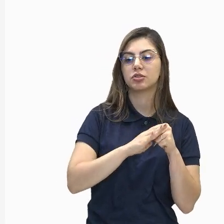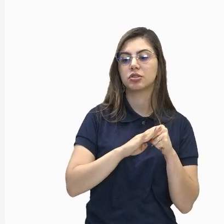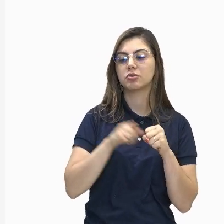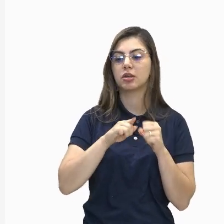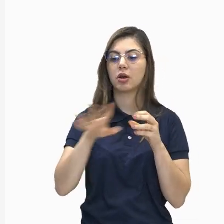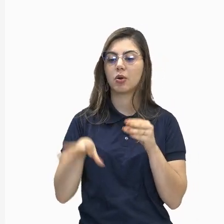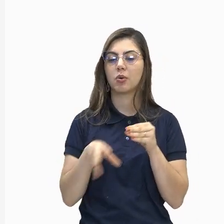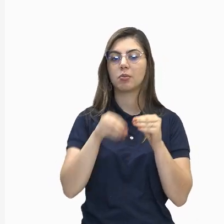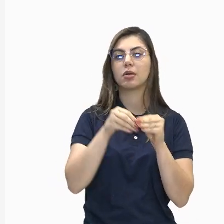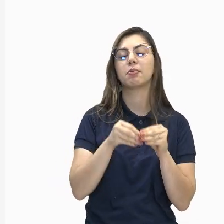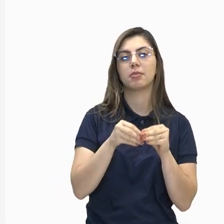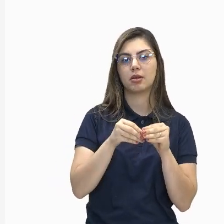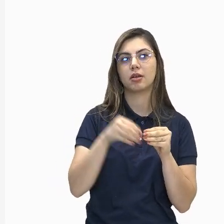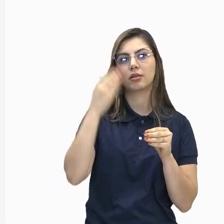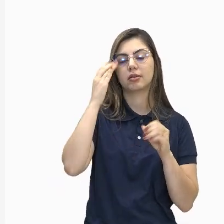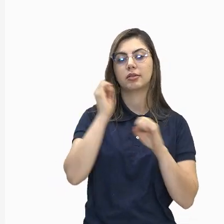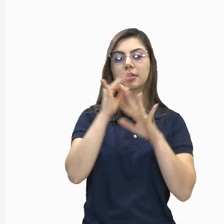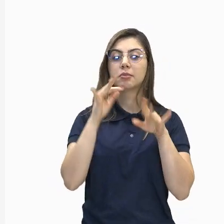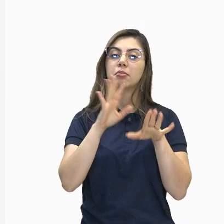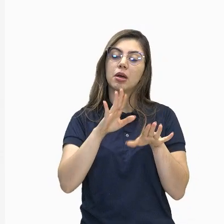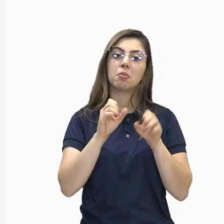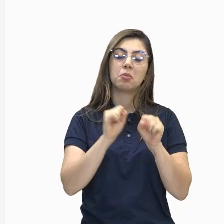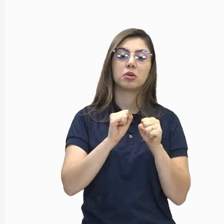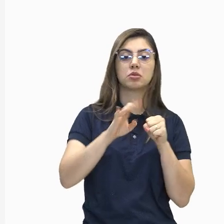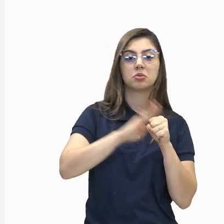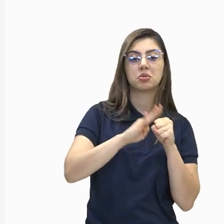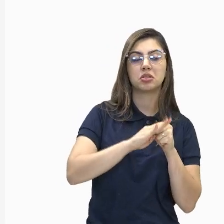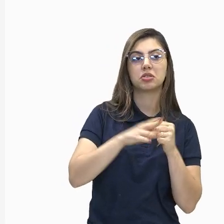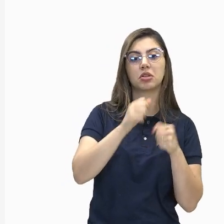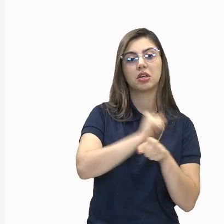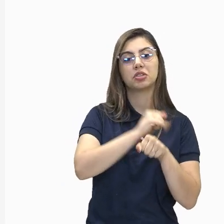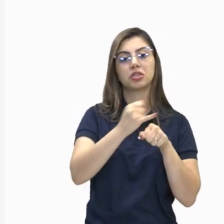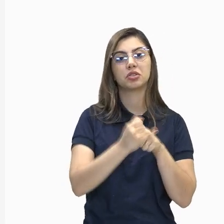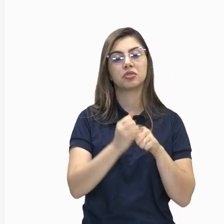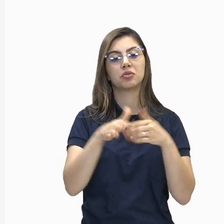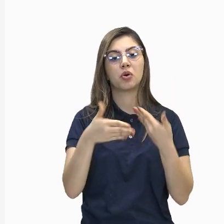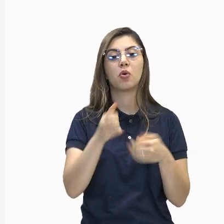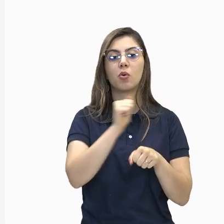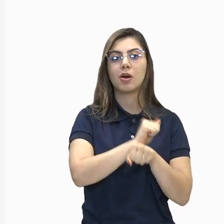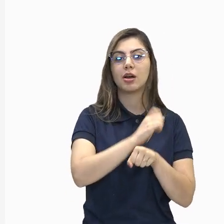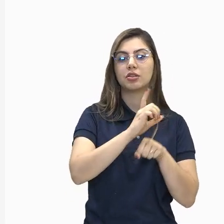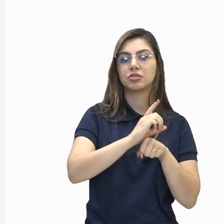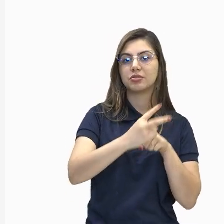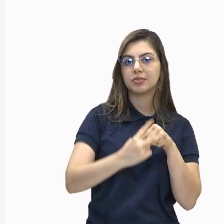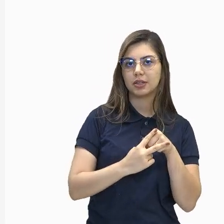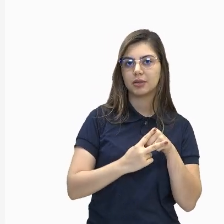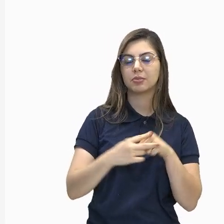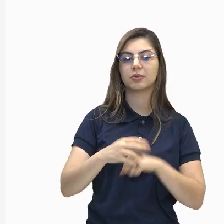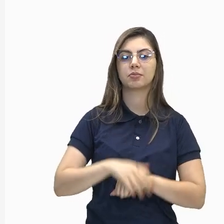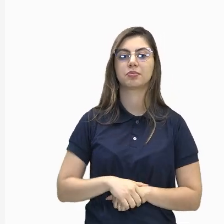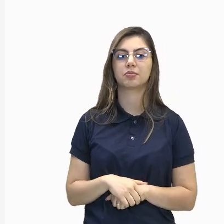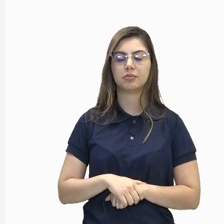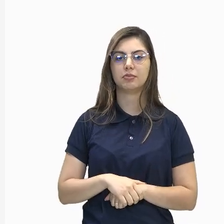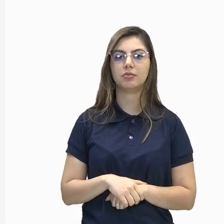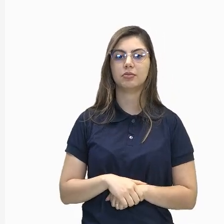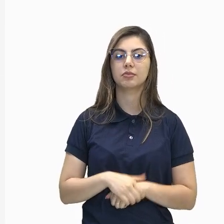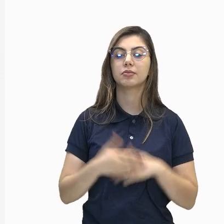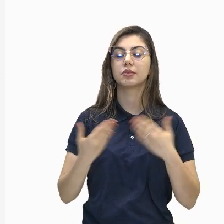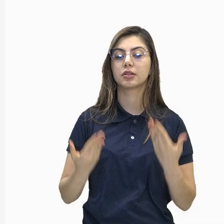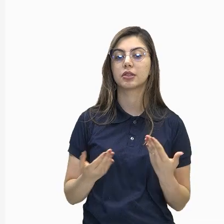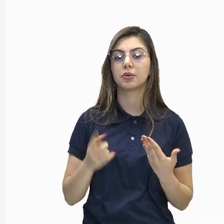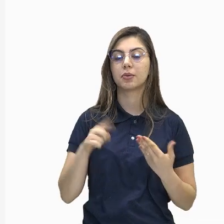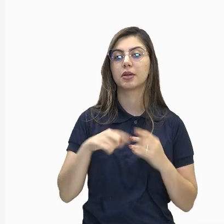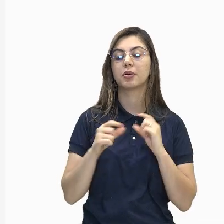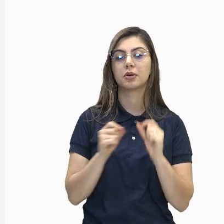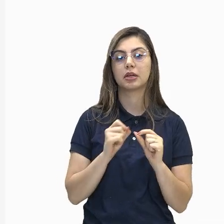De adjetivos e advérbios. Então, observem que, olha só, é o termo que